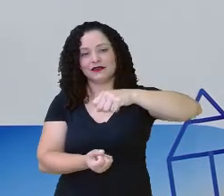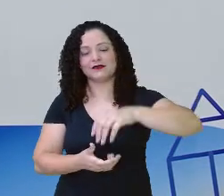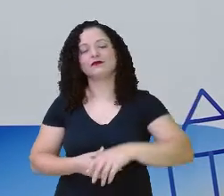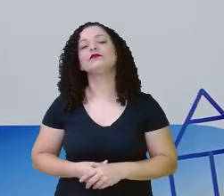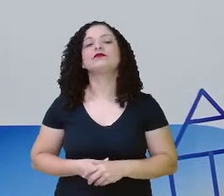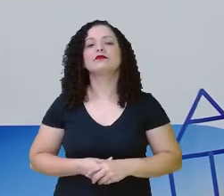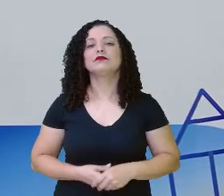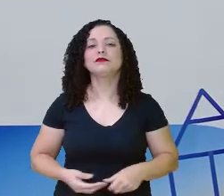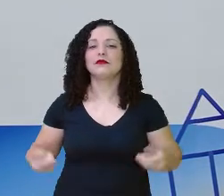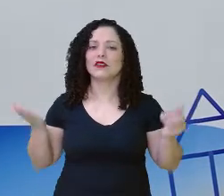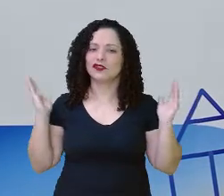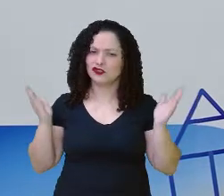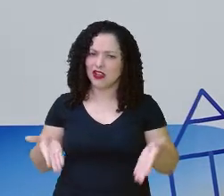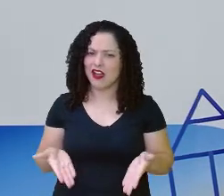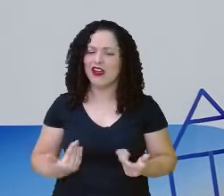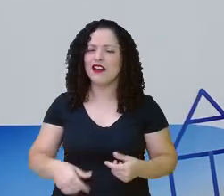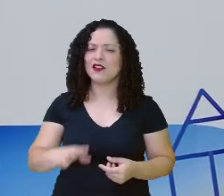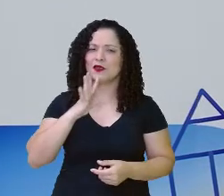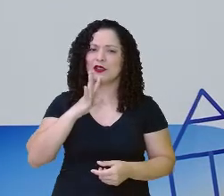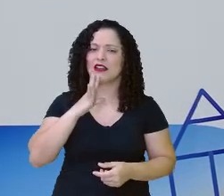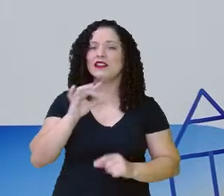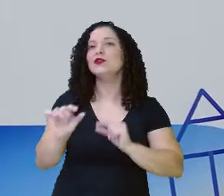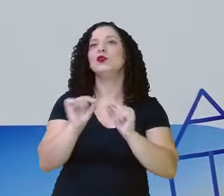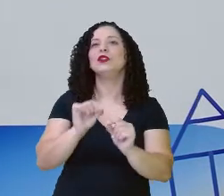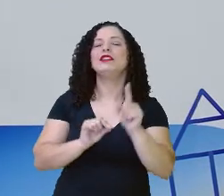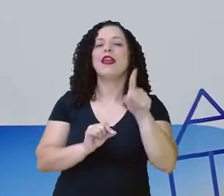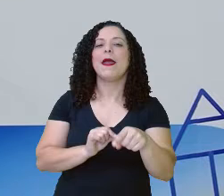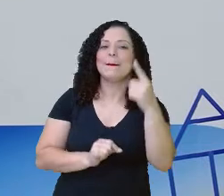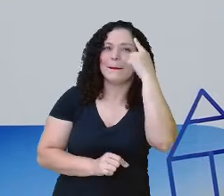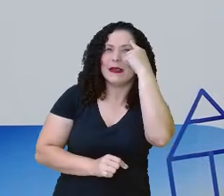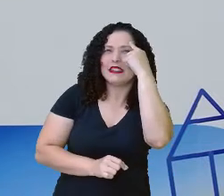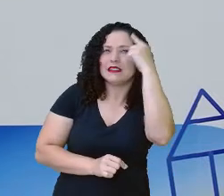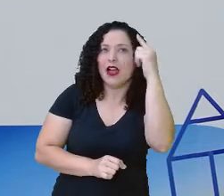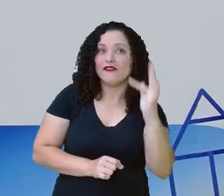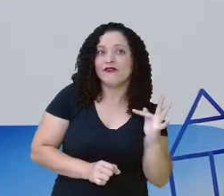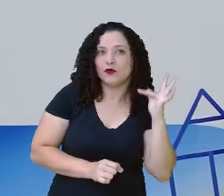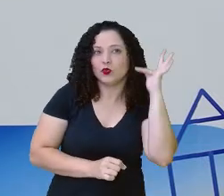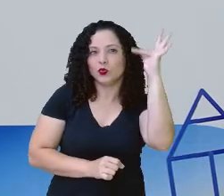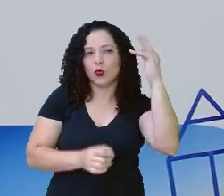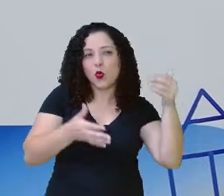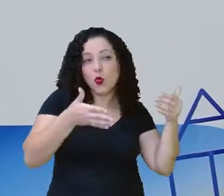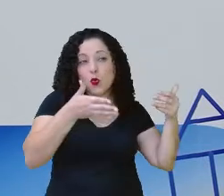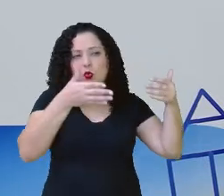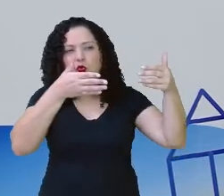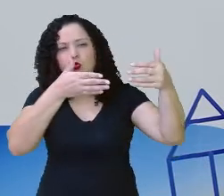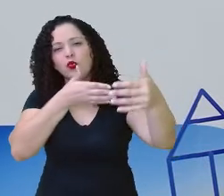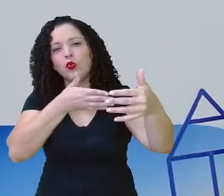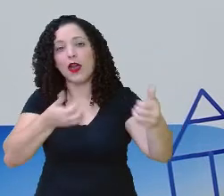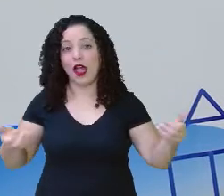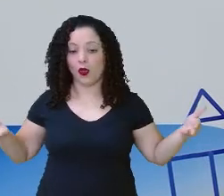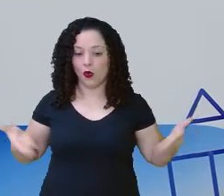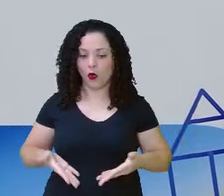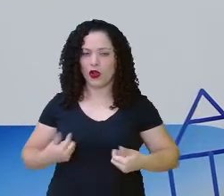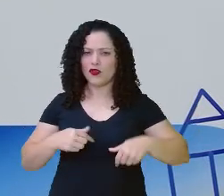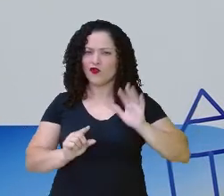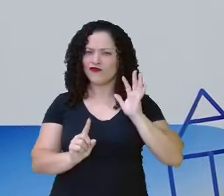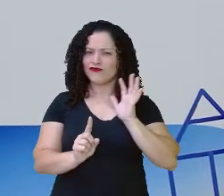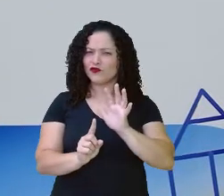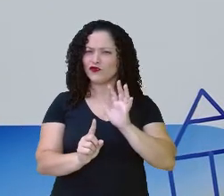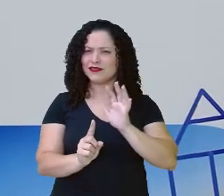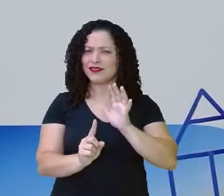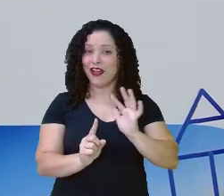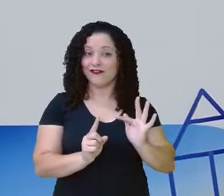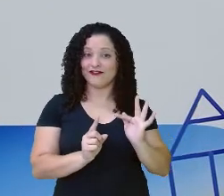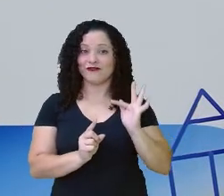também, e essa sustentabilidade é justamente pensar no futuro. Ações, coisas que a gente pode fazer agora e que vão